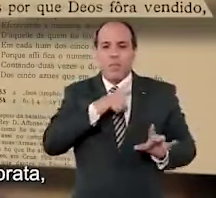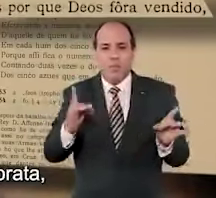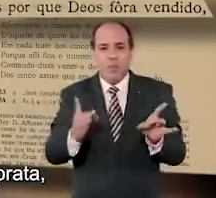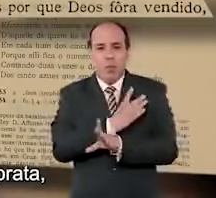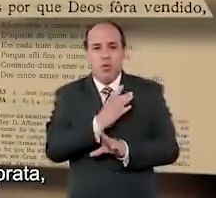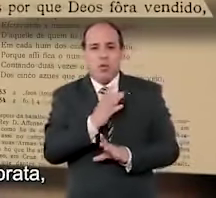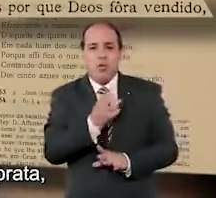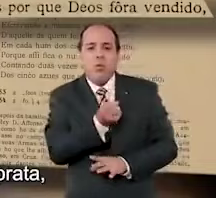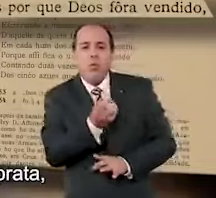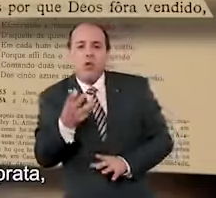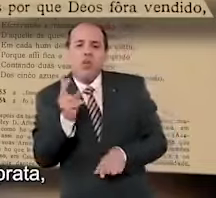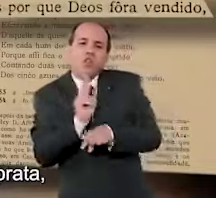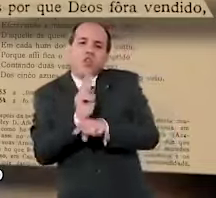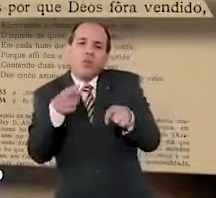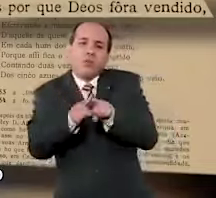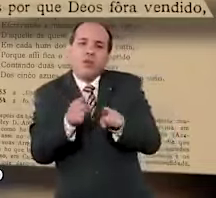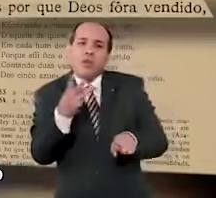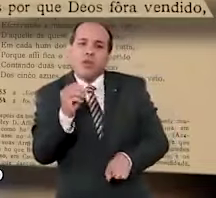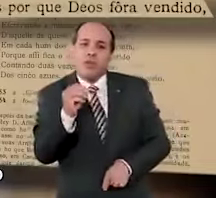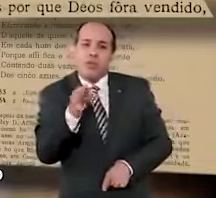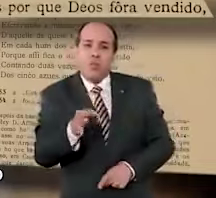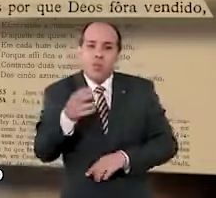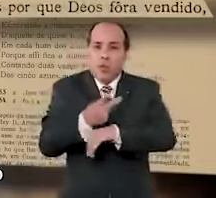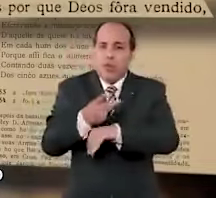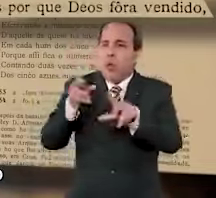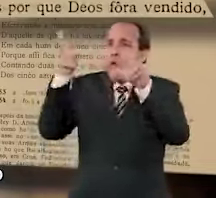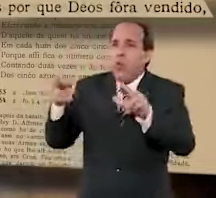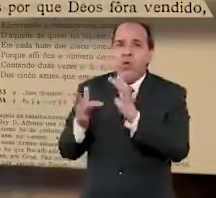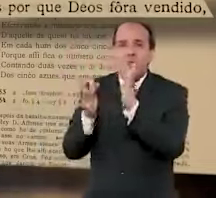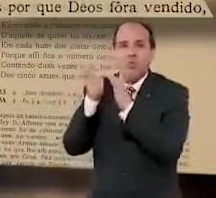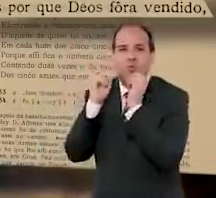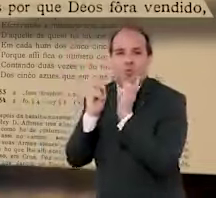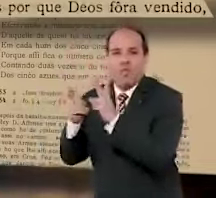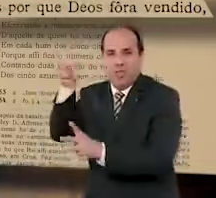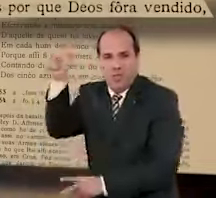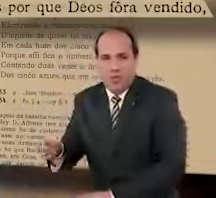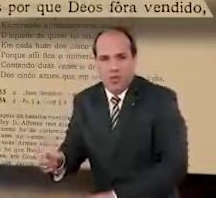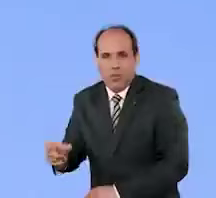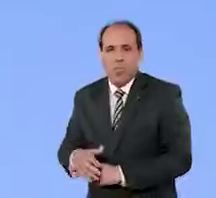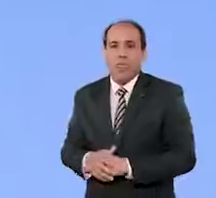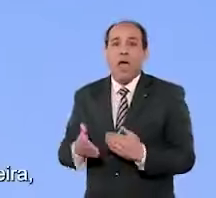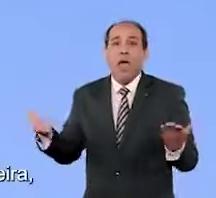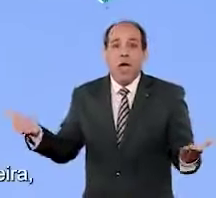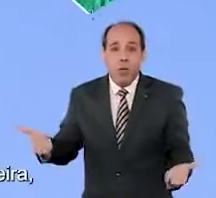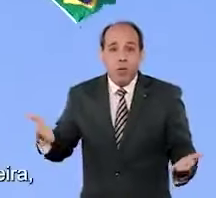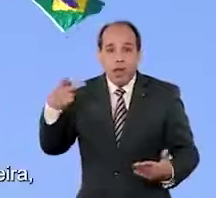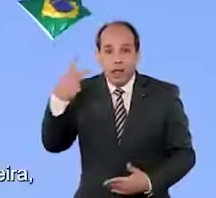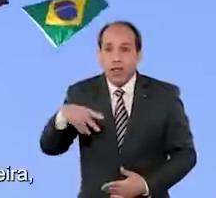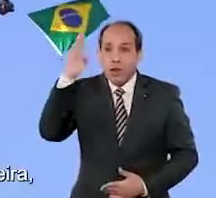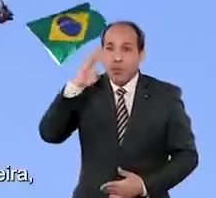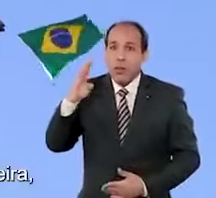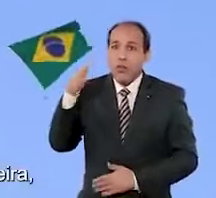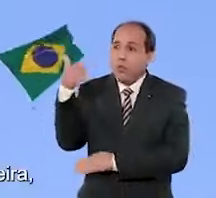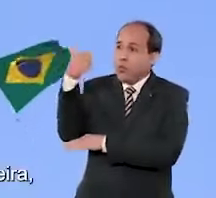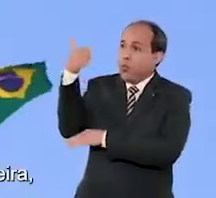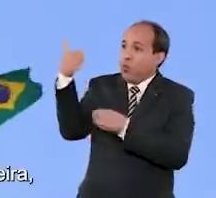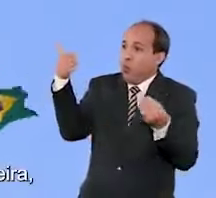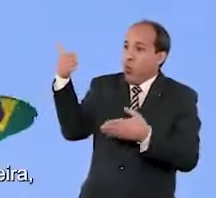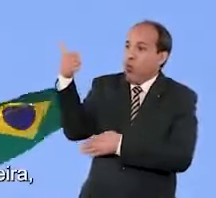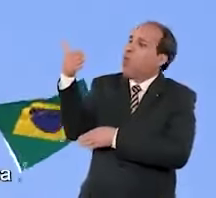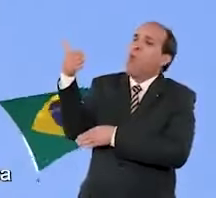por 30 moedas de prata, o preço pelo qual Jesus Cristo foi vendido. Na atual bandeira